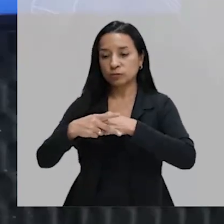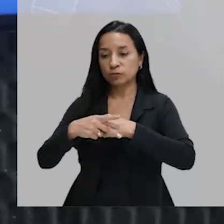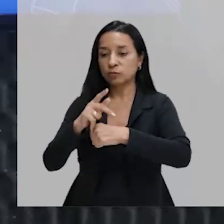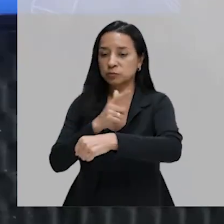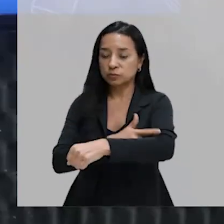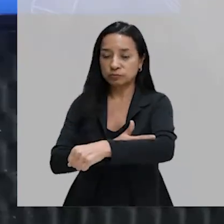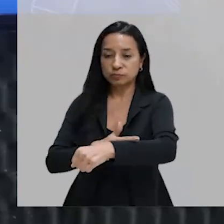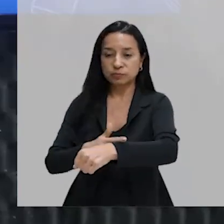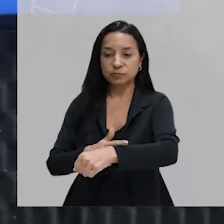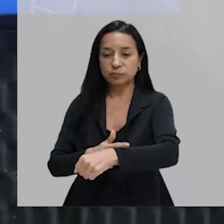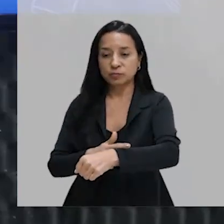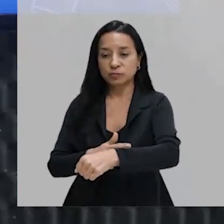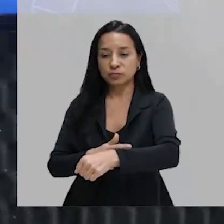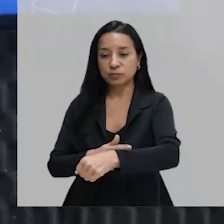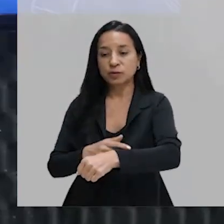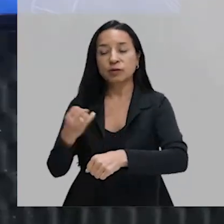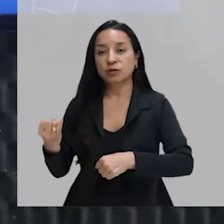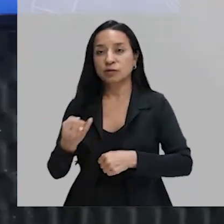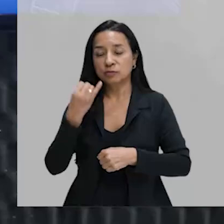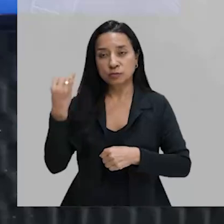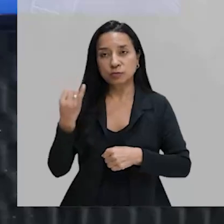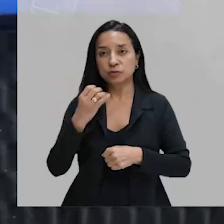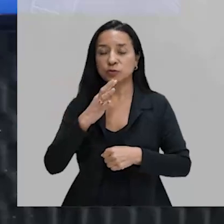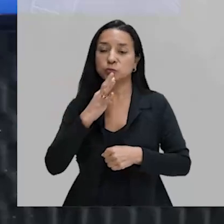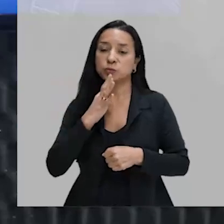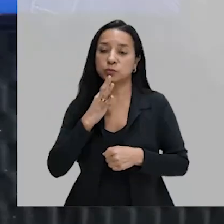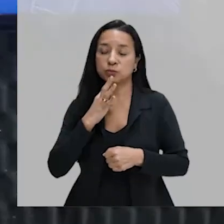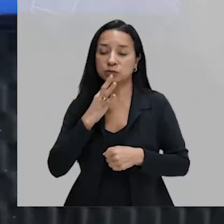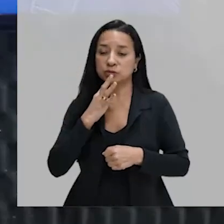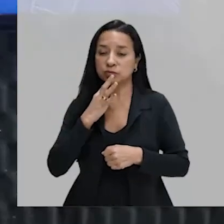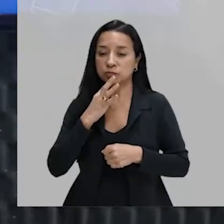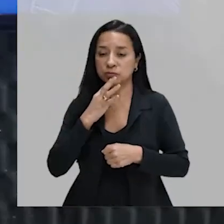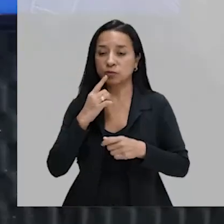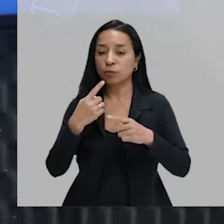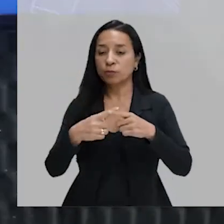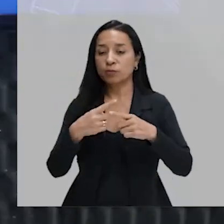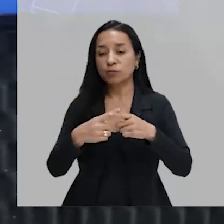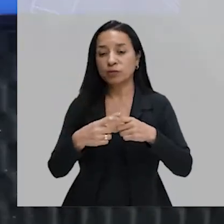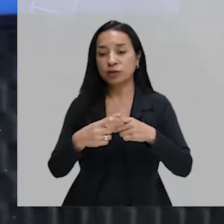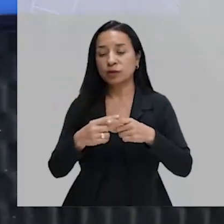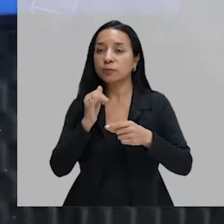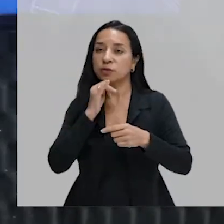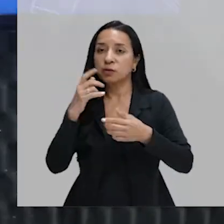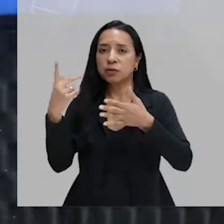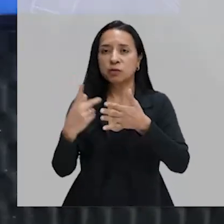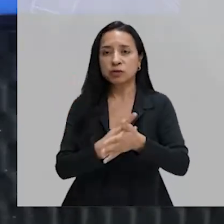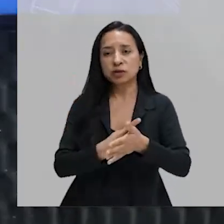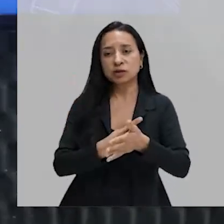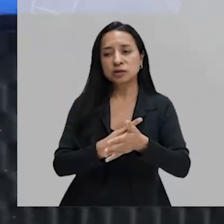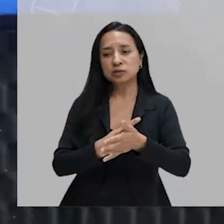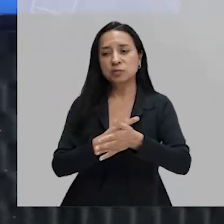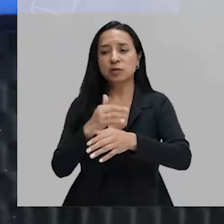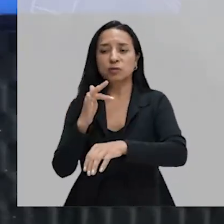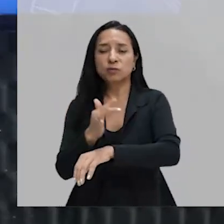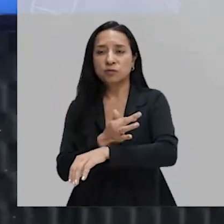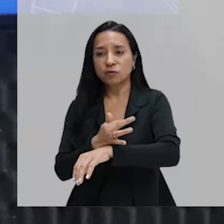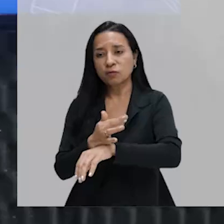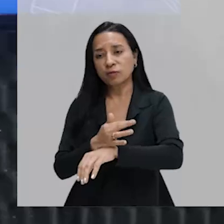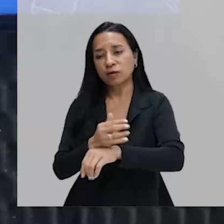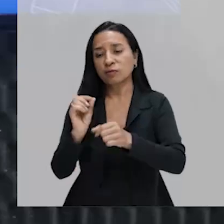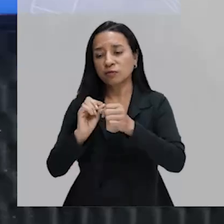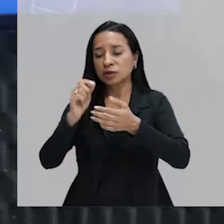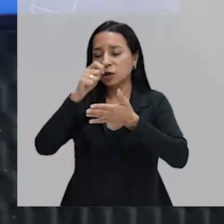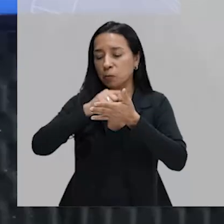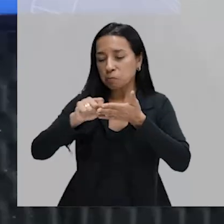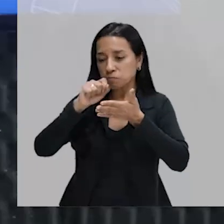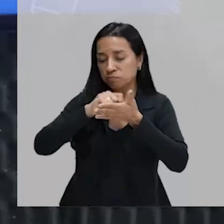de tratamento, no entanto, é muito importante que nós conheçamos eles, porque numa situação mais formal, onde eu vou redigir algo para